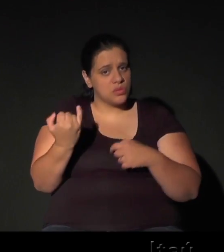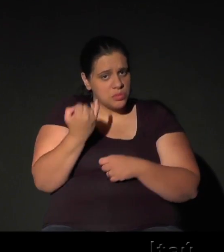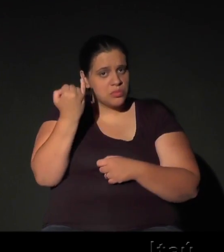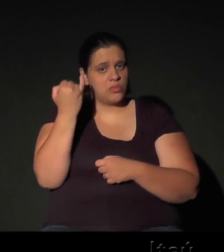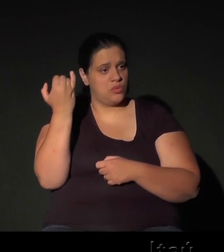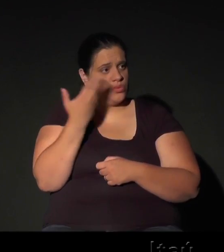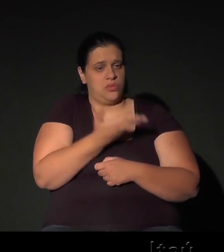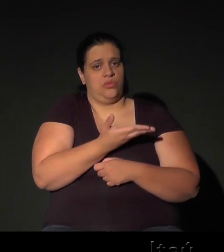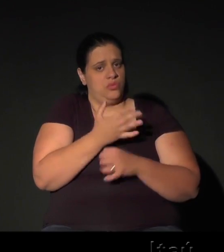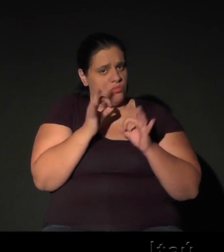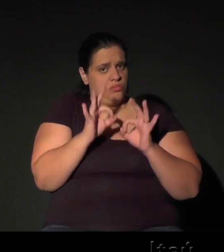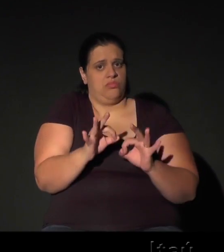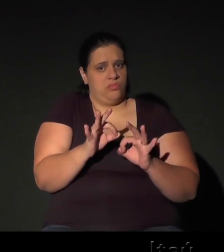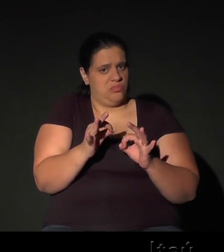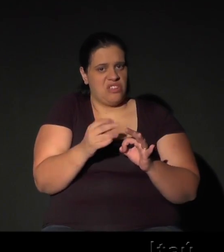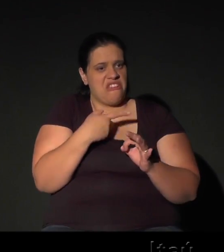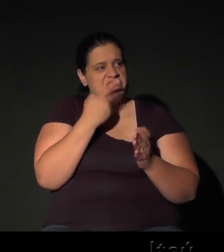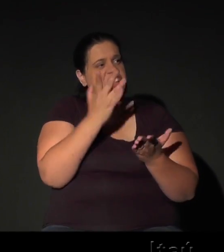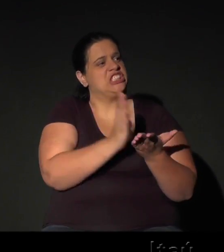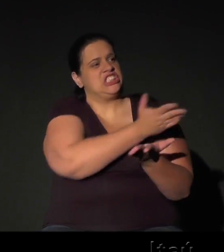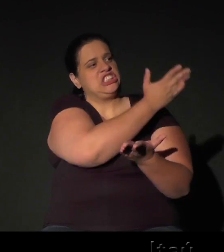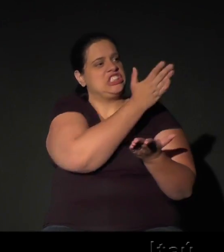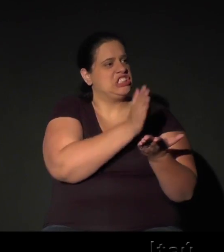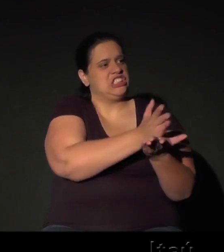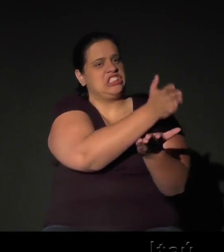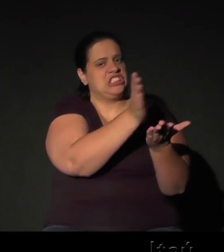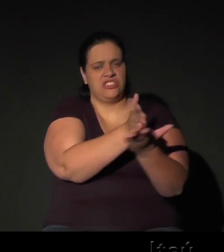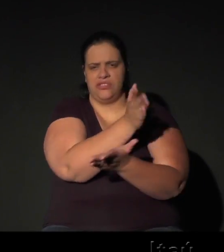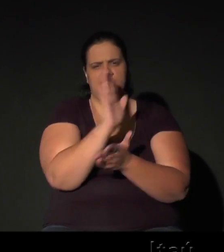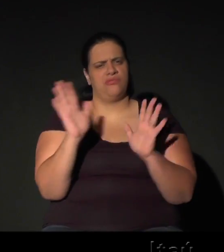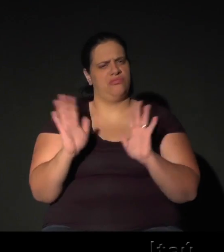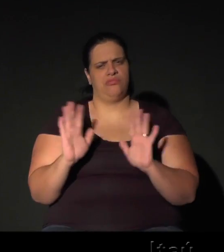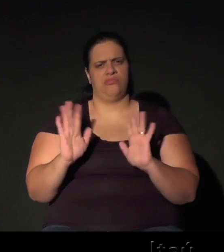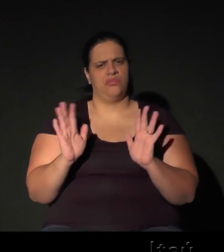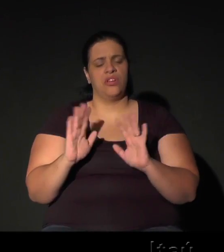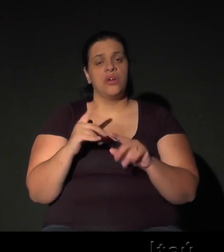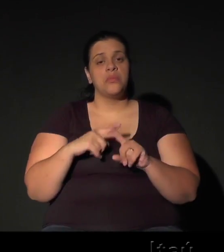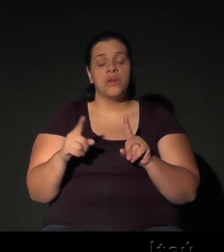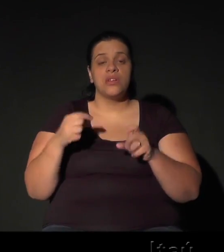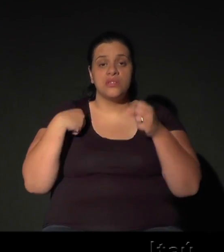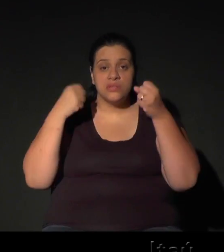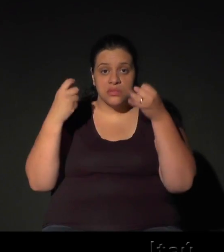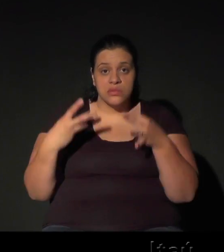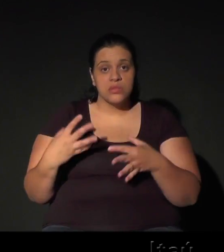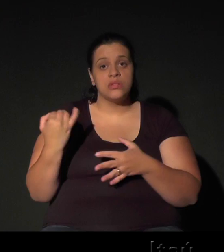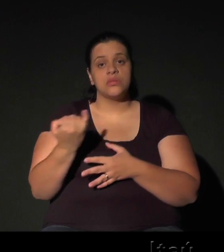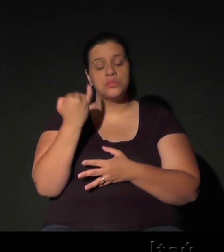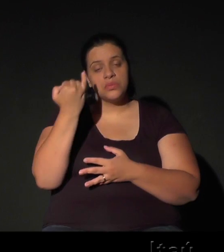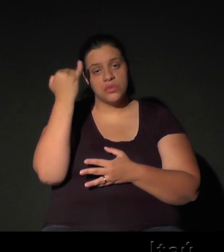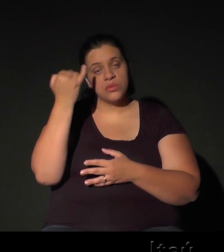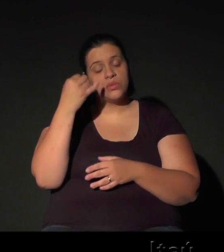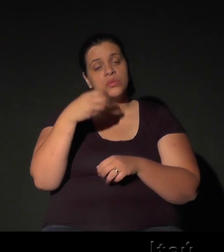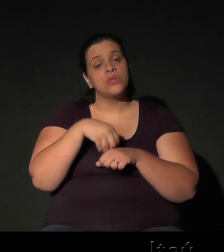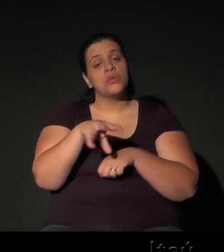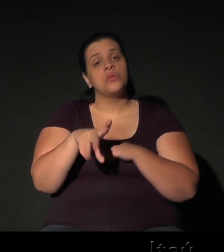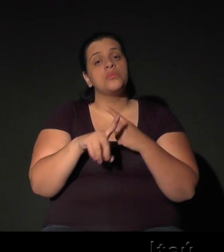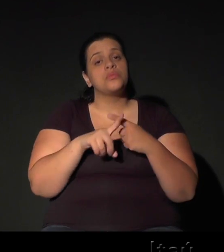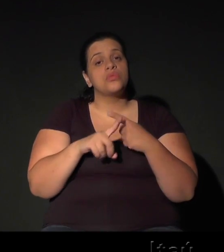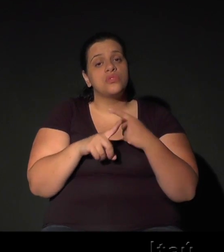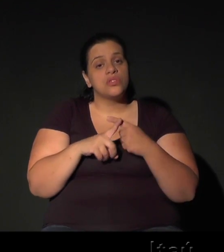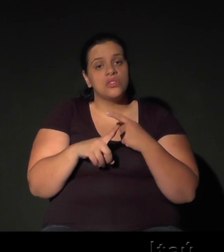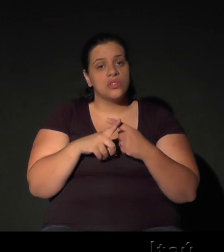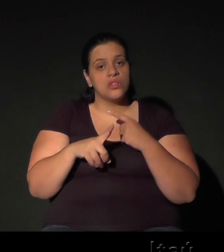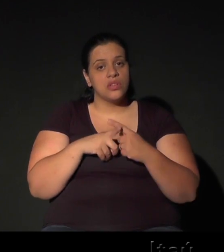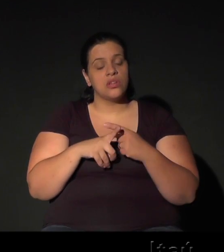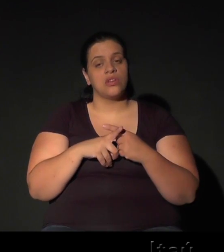importantíssimo inegavelmente ninguém tá falando que não é pó Quem Somos Nós o que a gente tá falando que é importante falar porque que existe esse